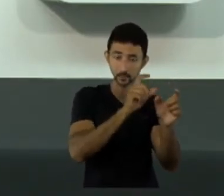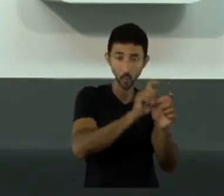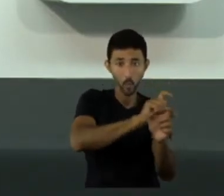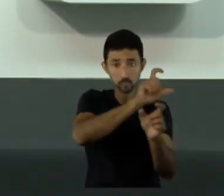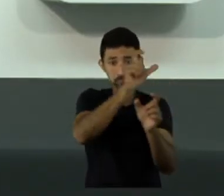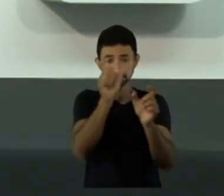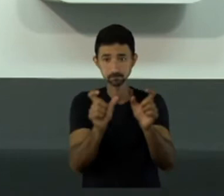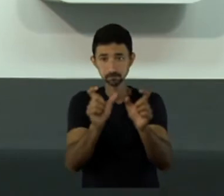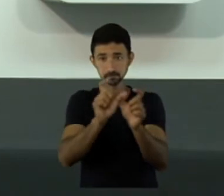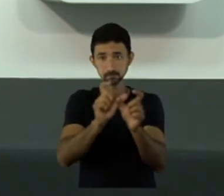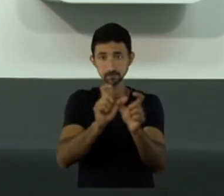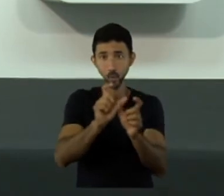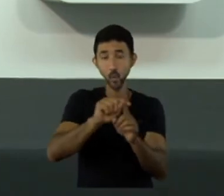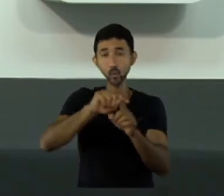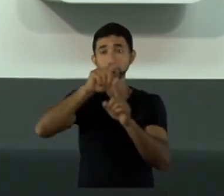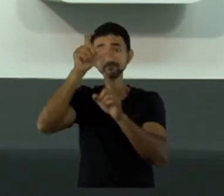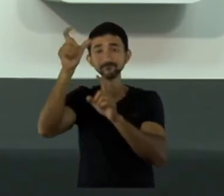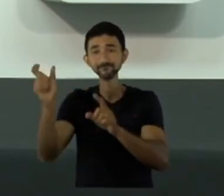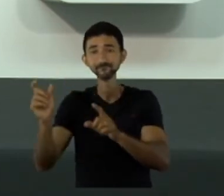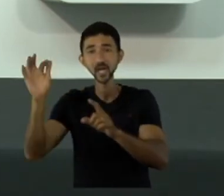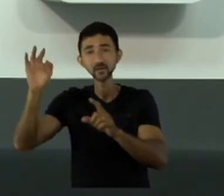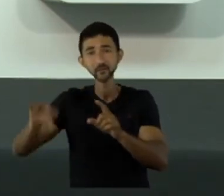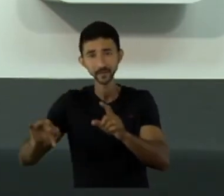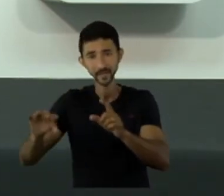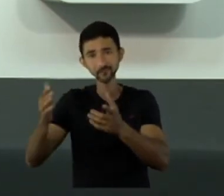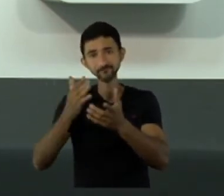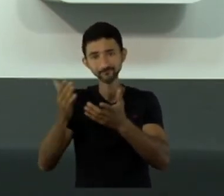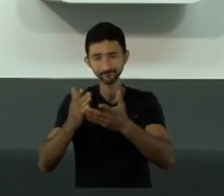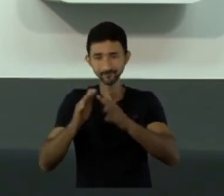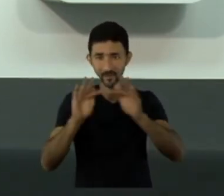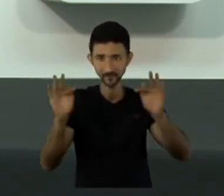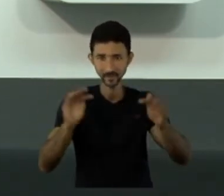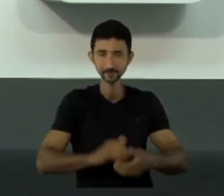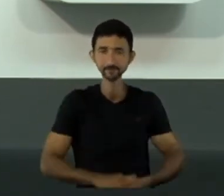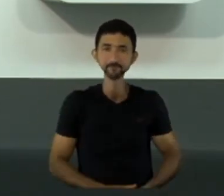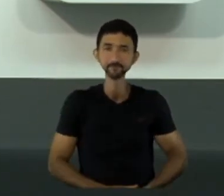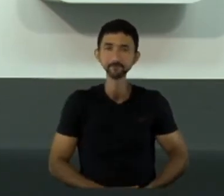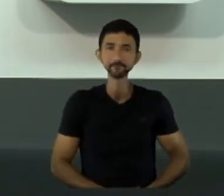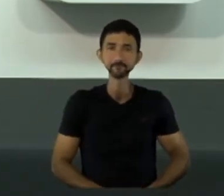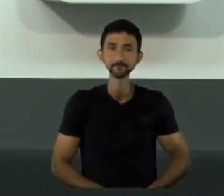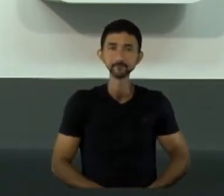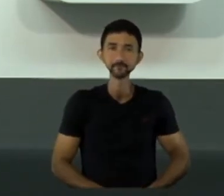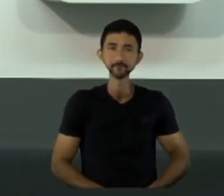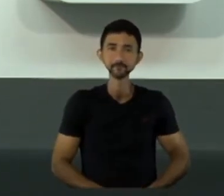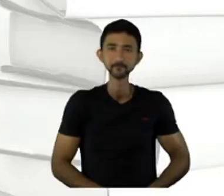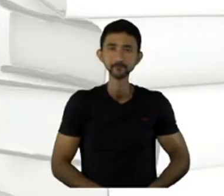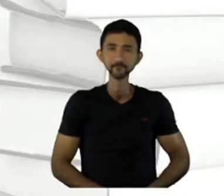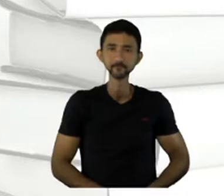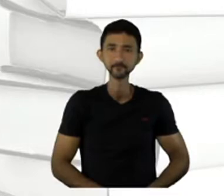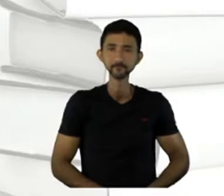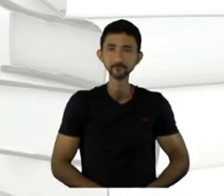no final ou até no meio mesmo da frase, da oração. Agora, eu te